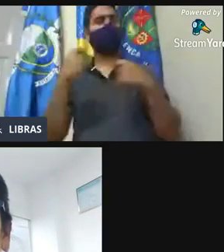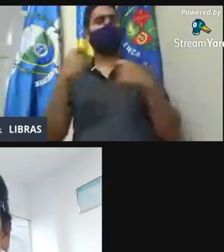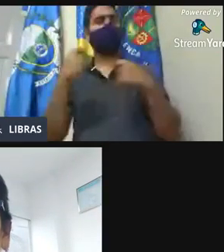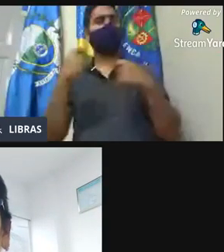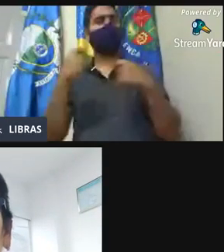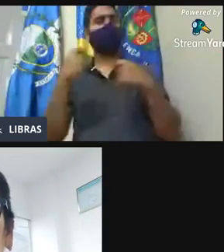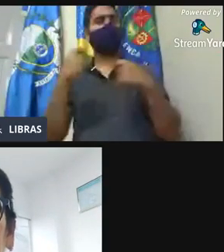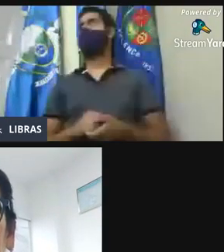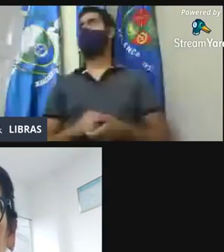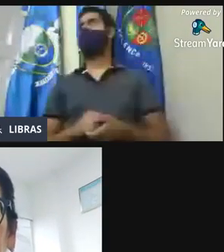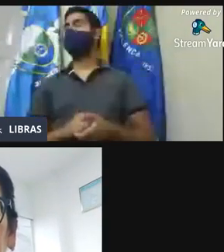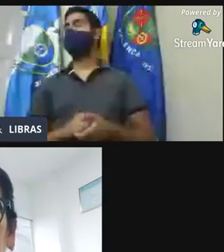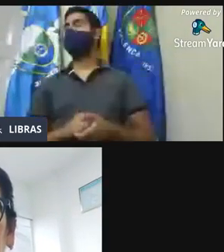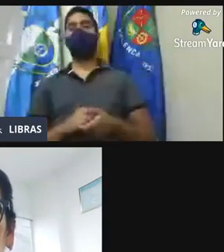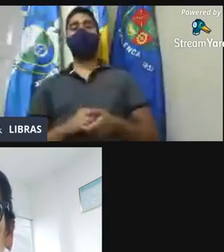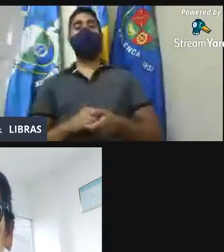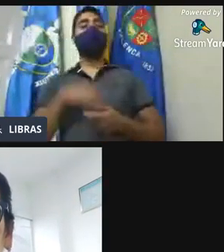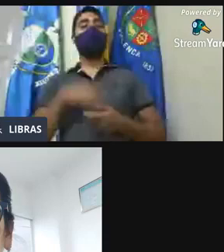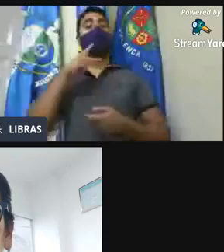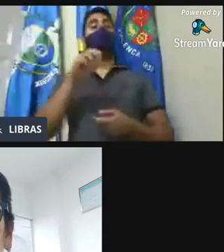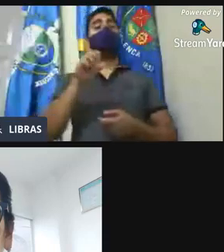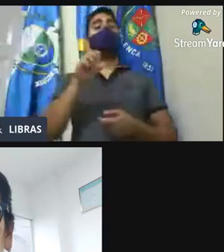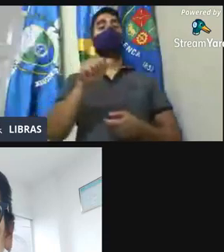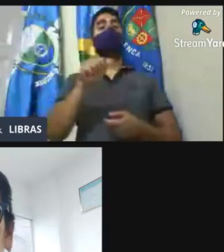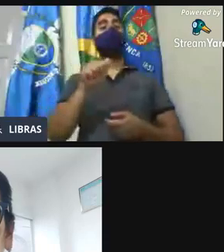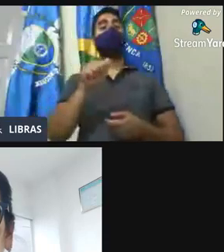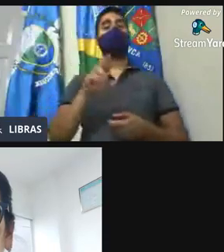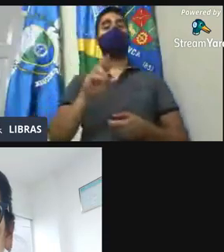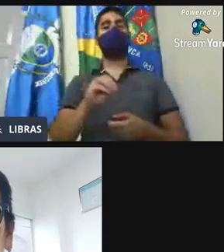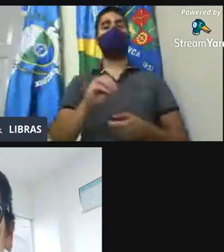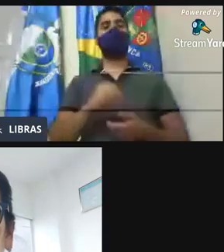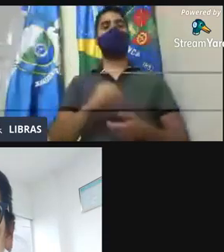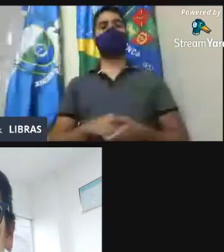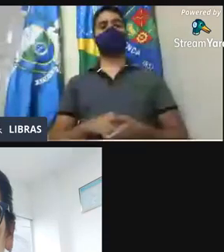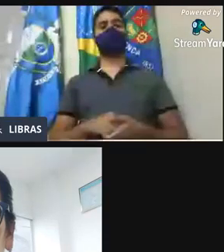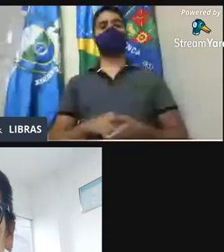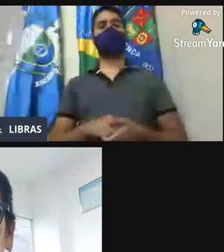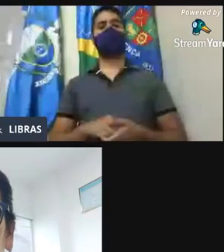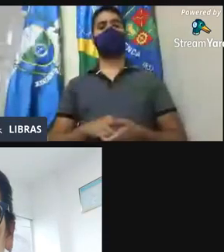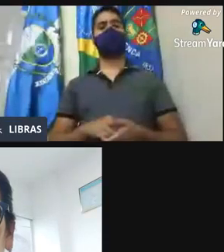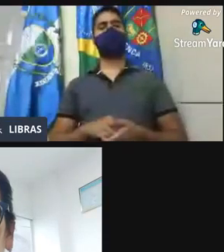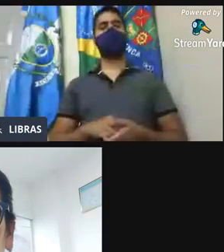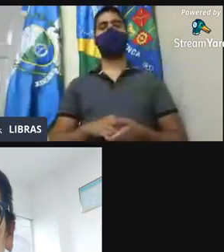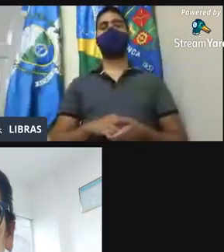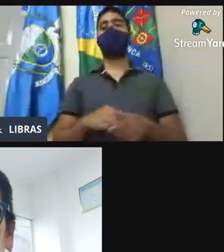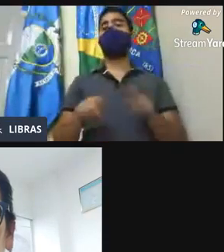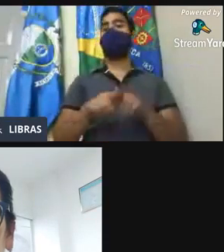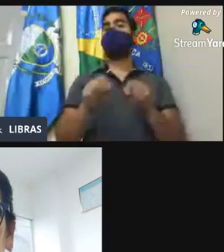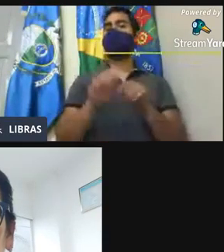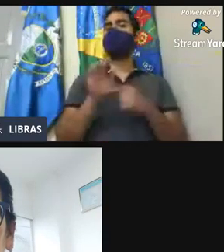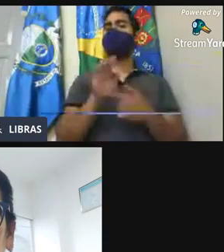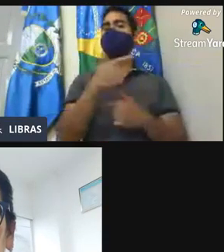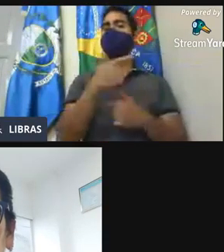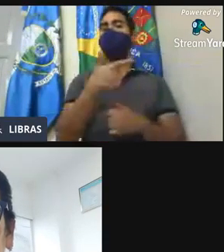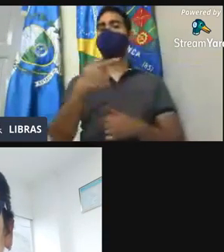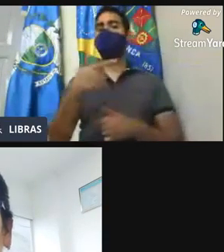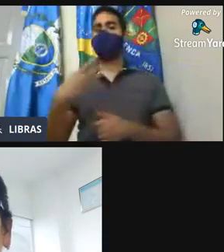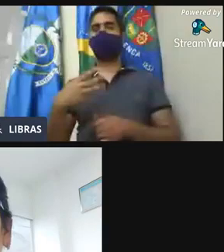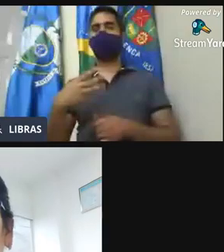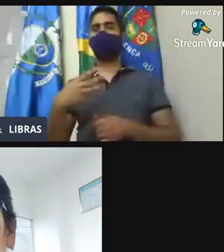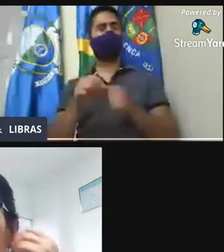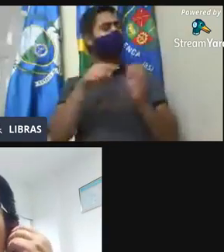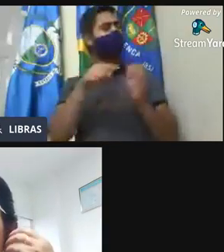Sessões, 15 de setembro, Saulo Correia. O vereador Saulo Correia faz a indicação 273, seja efetuado o serviço de verificação e troca de